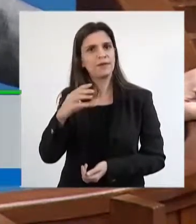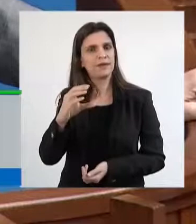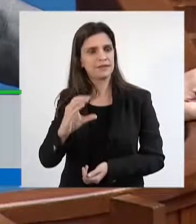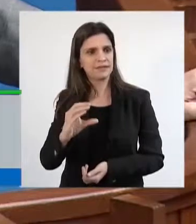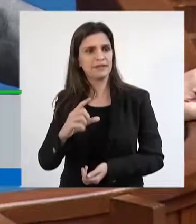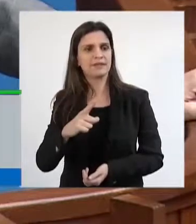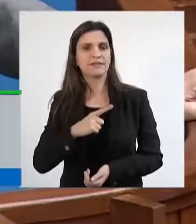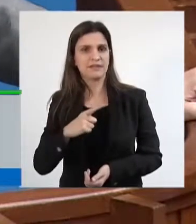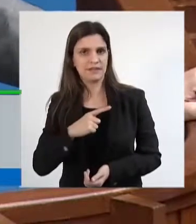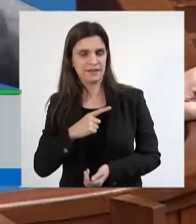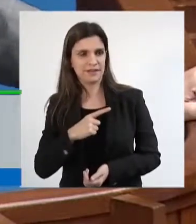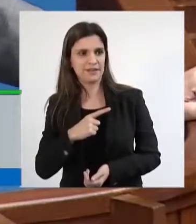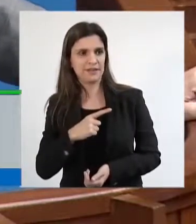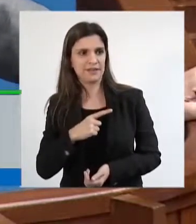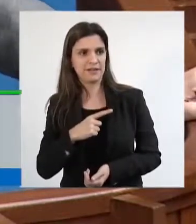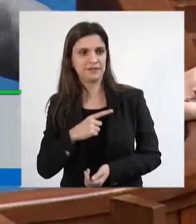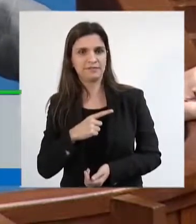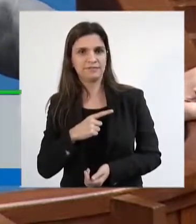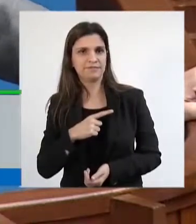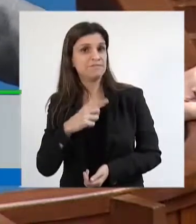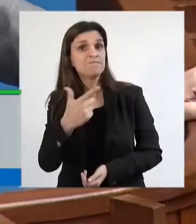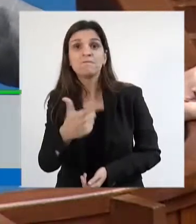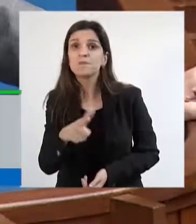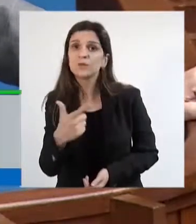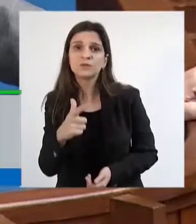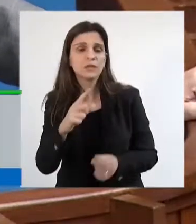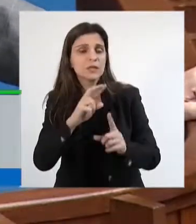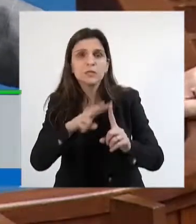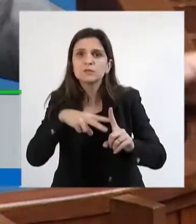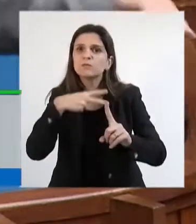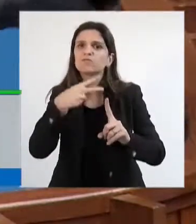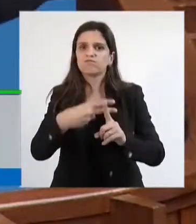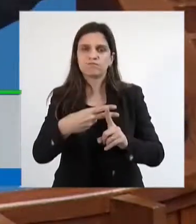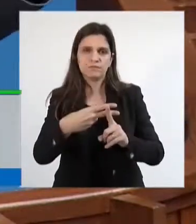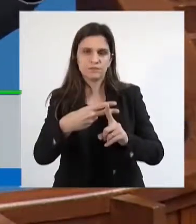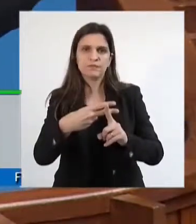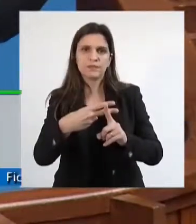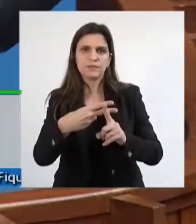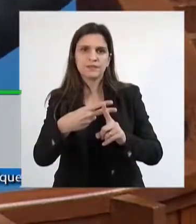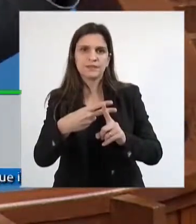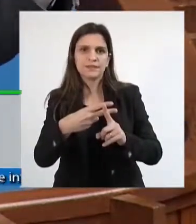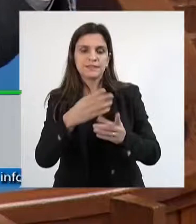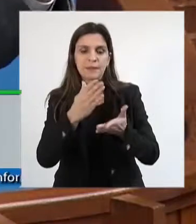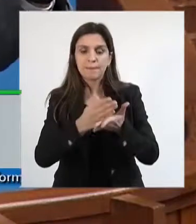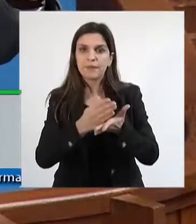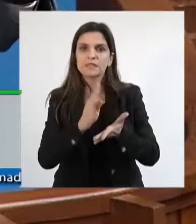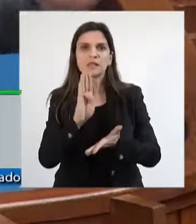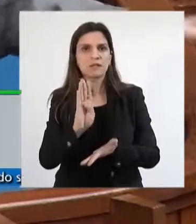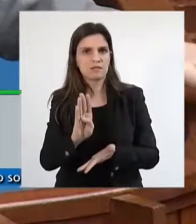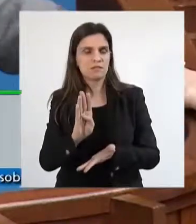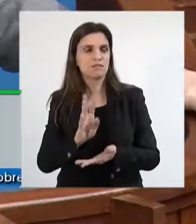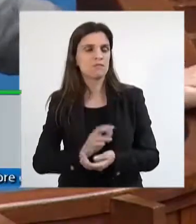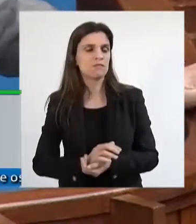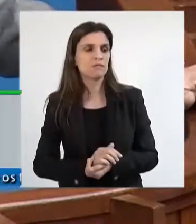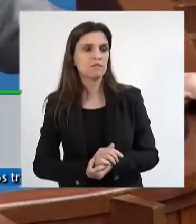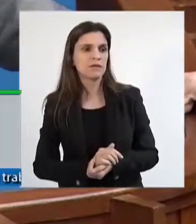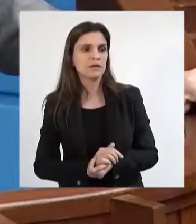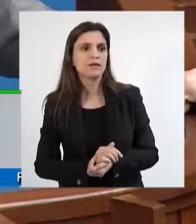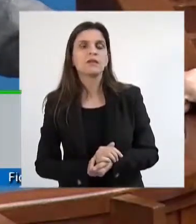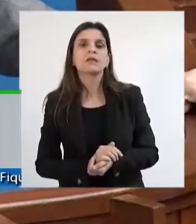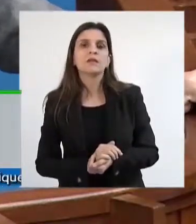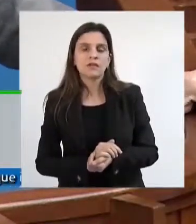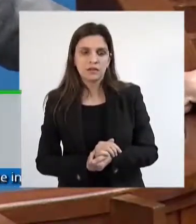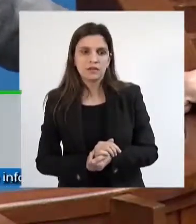negativo. Nós não teríamos o reajuste da parcela B. Agora, nós temos que analisar bem, e eu tenho conversado muito isso com a